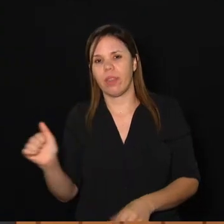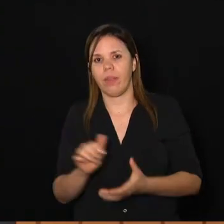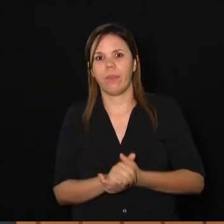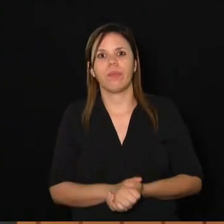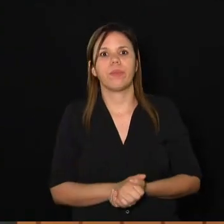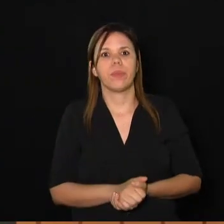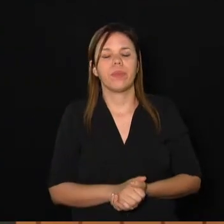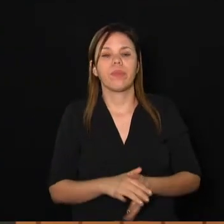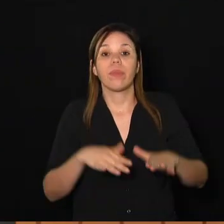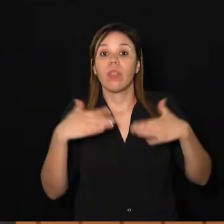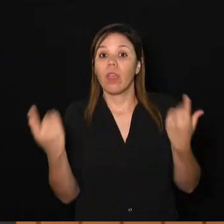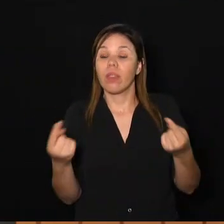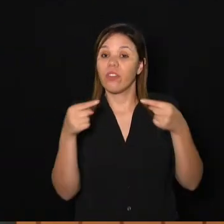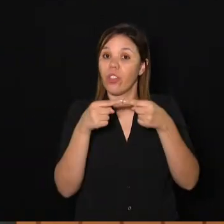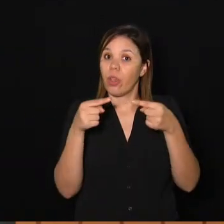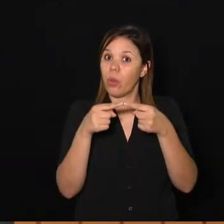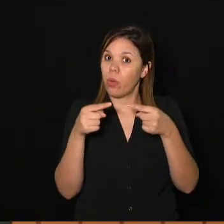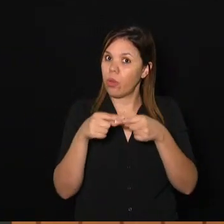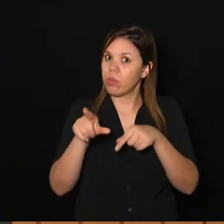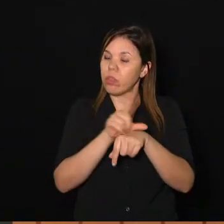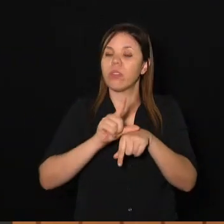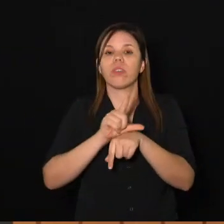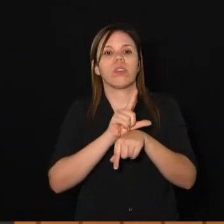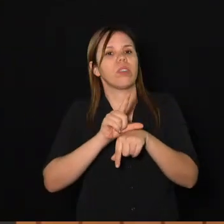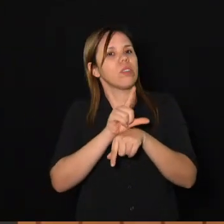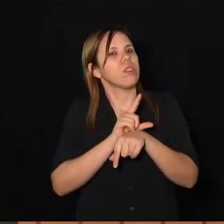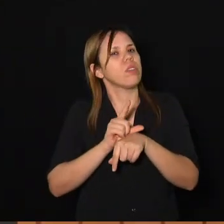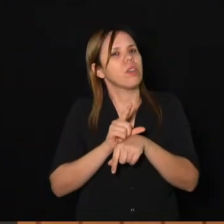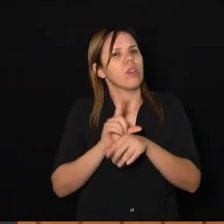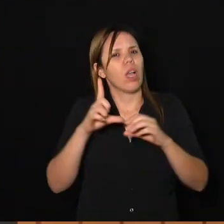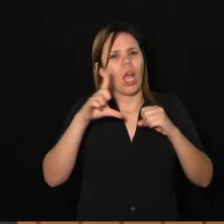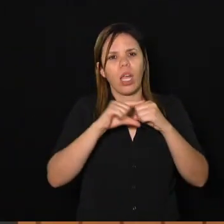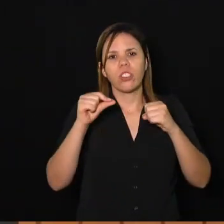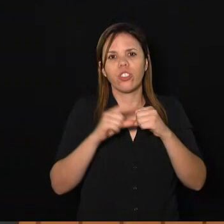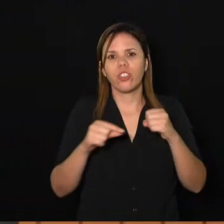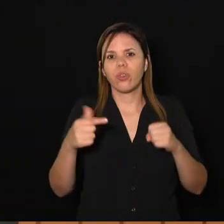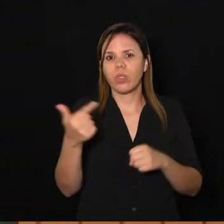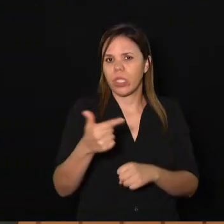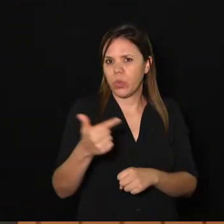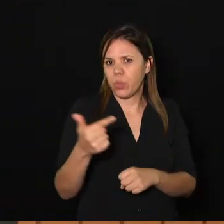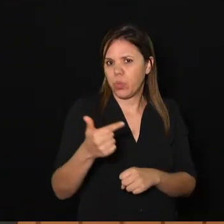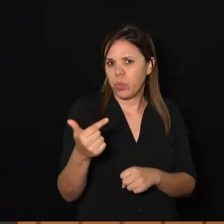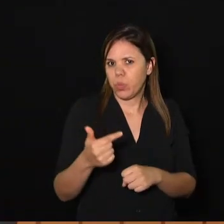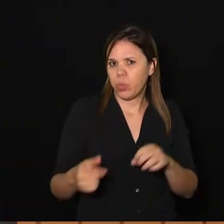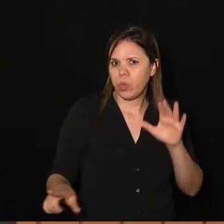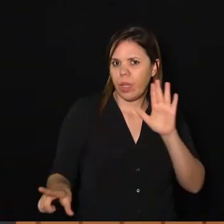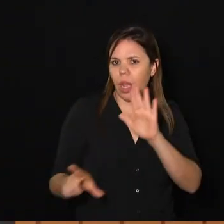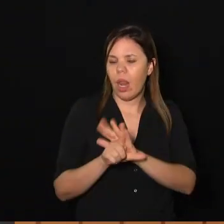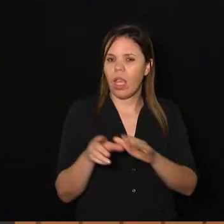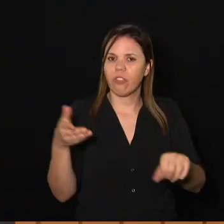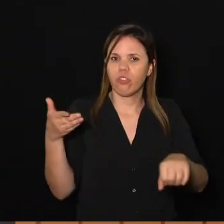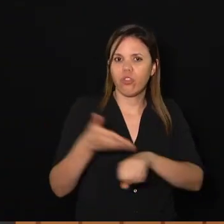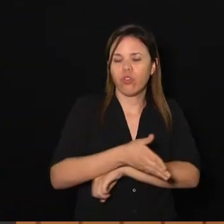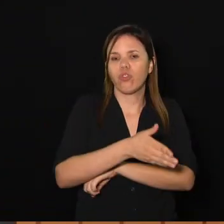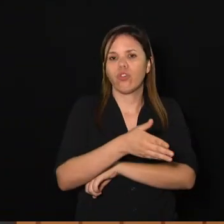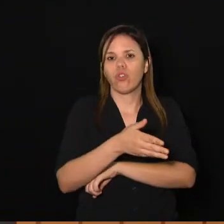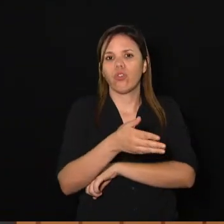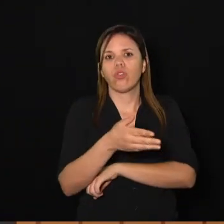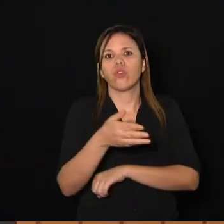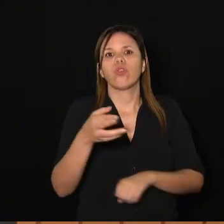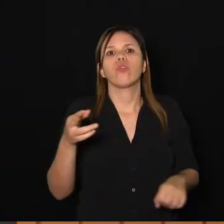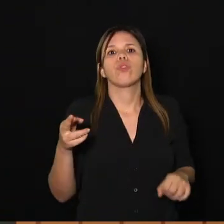acordo com a legislação em vigor o artigo segundo da lei de introdução às normas do direito